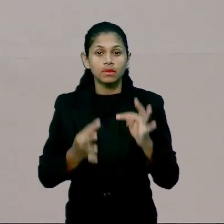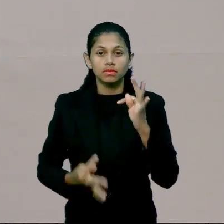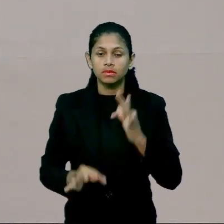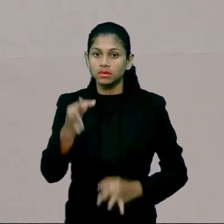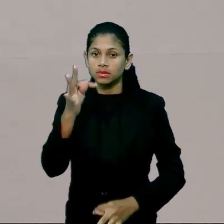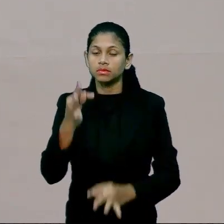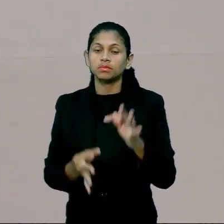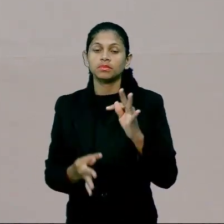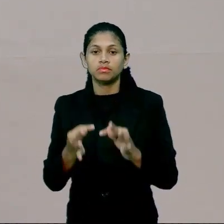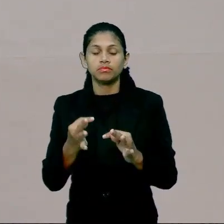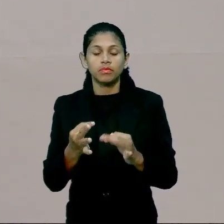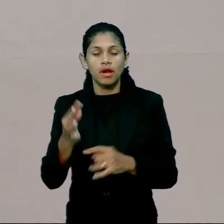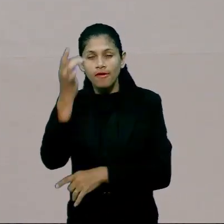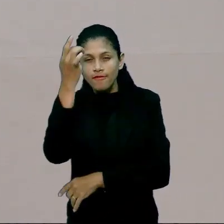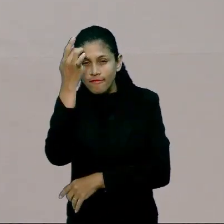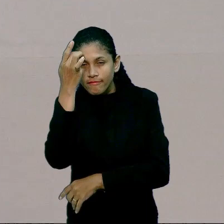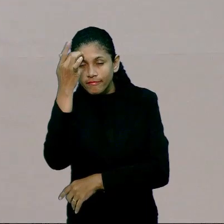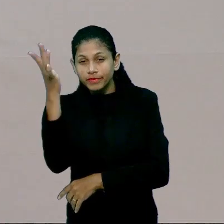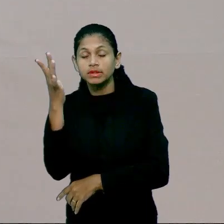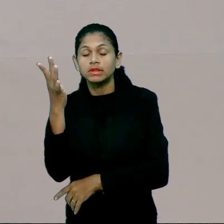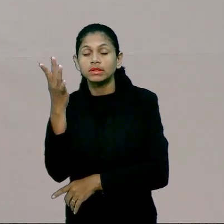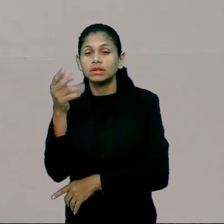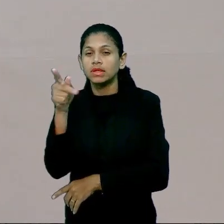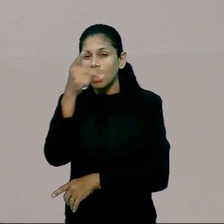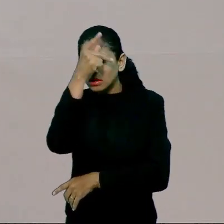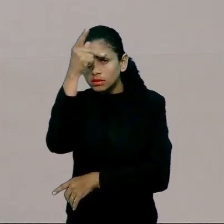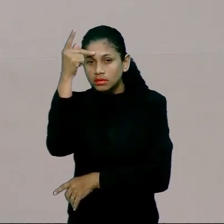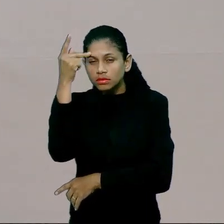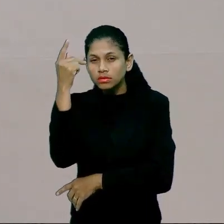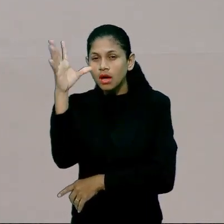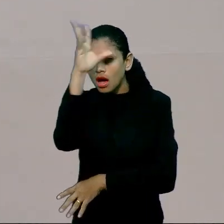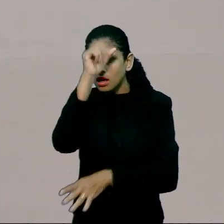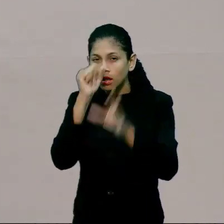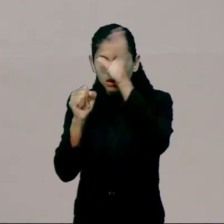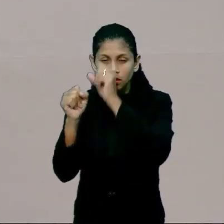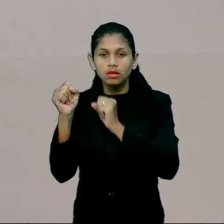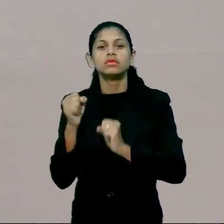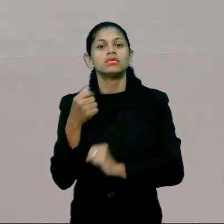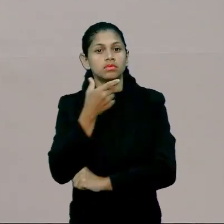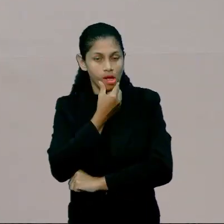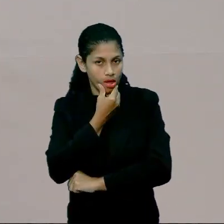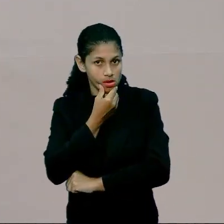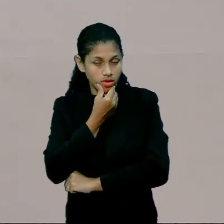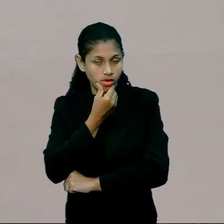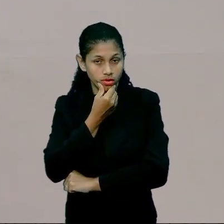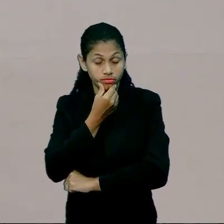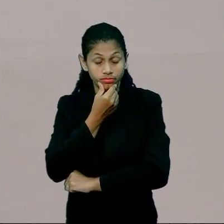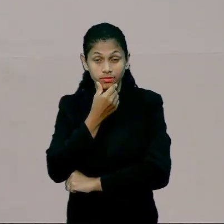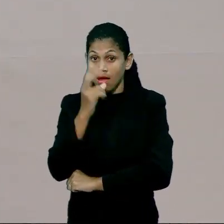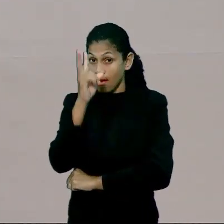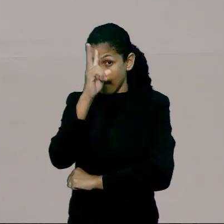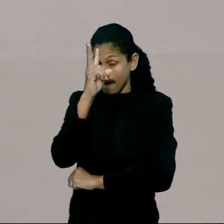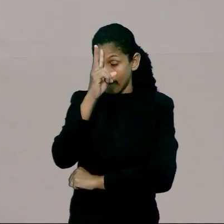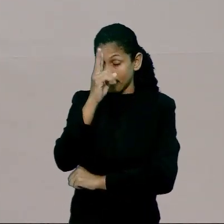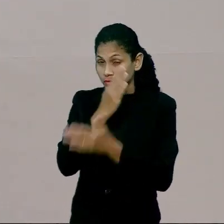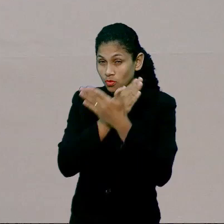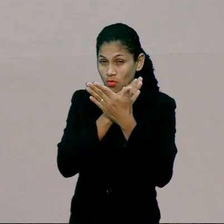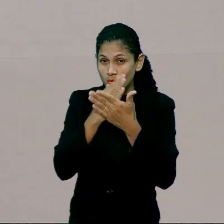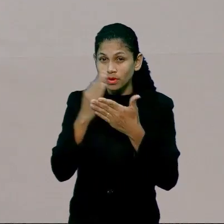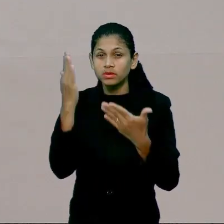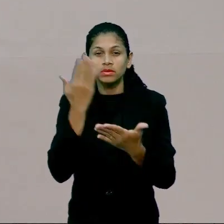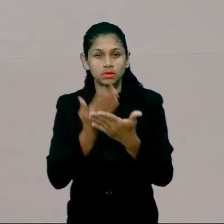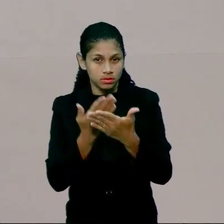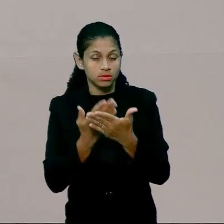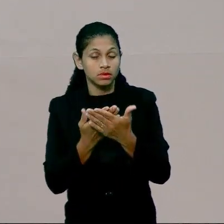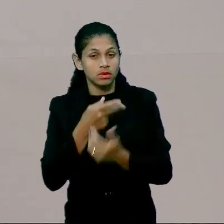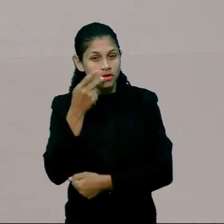tecnologias que facilitam as pessoas a aprenderem a língua portuguesa. Lembram que no início da aula eu falei sobre a questão de aprender